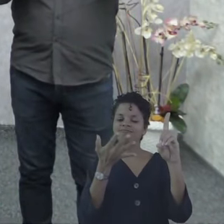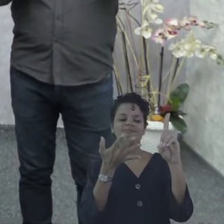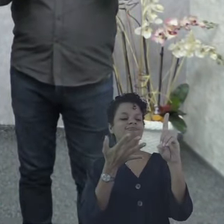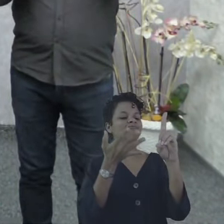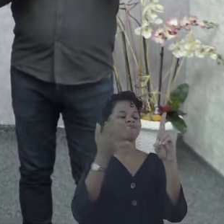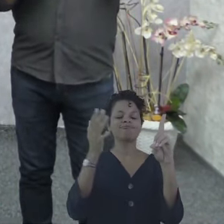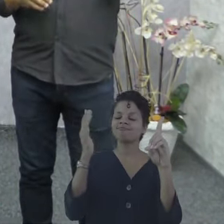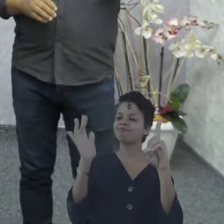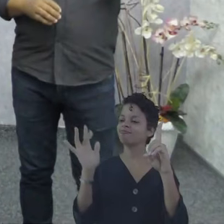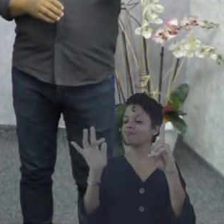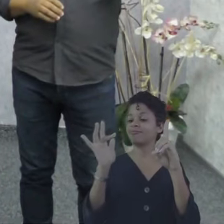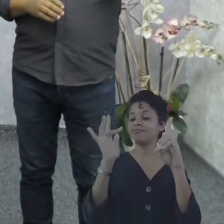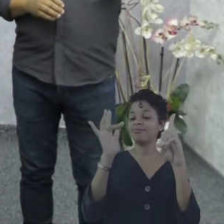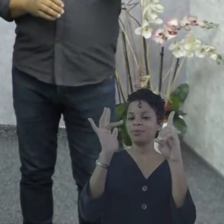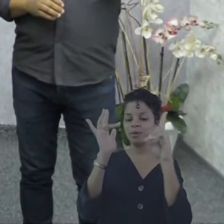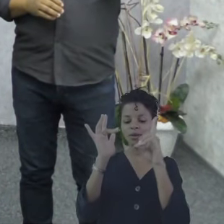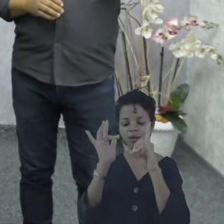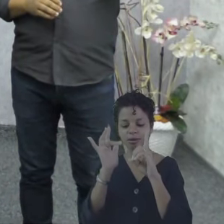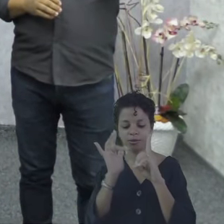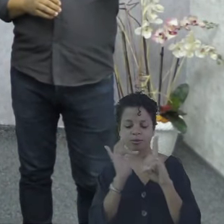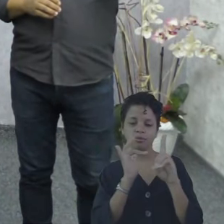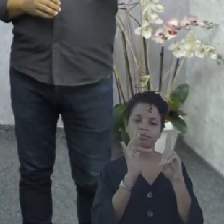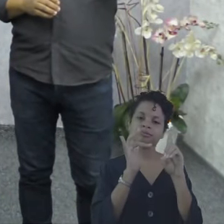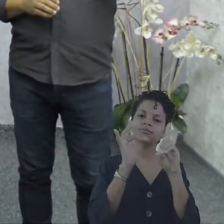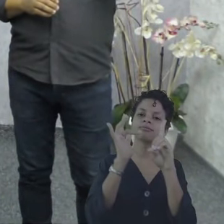Pai, junto ao